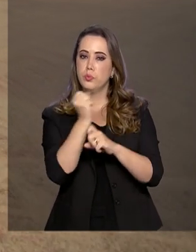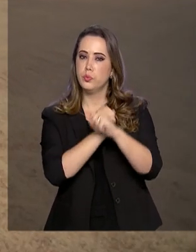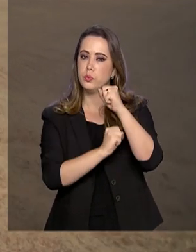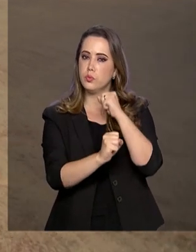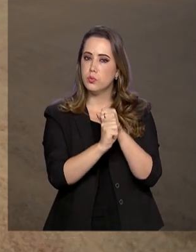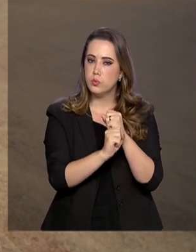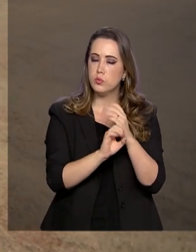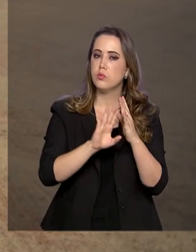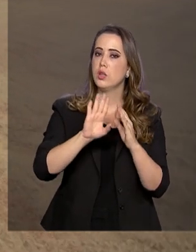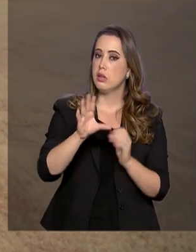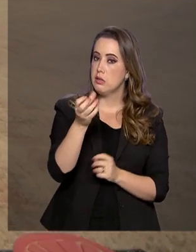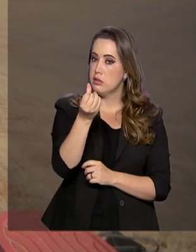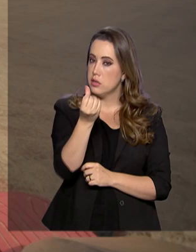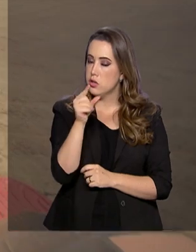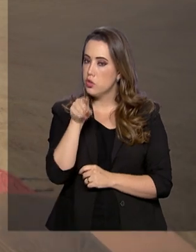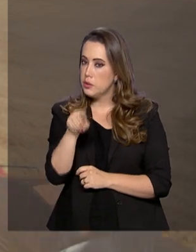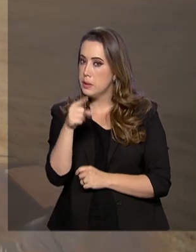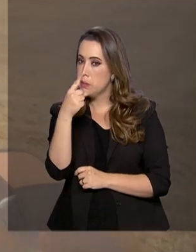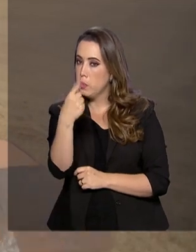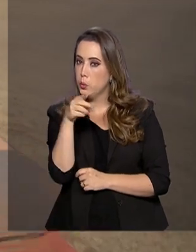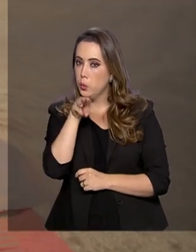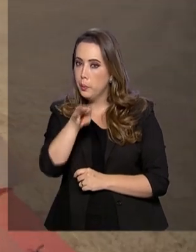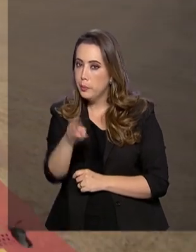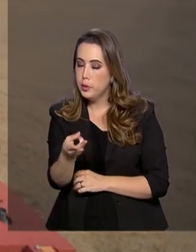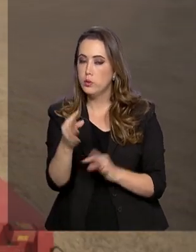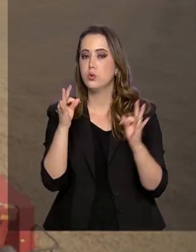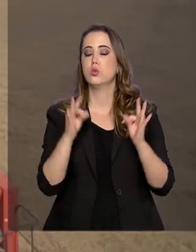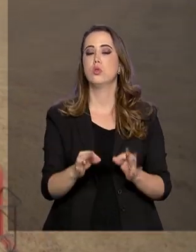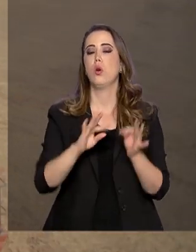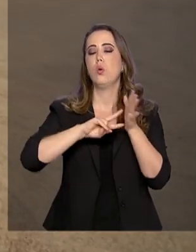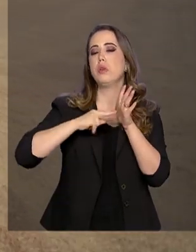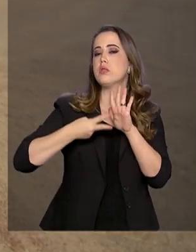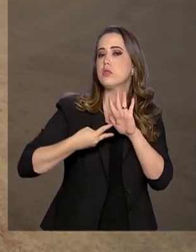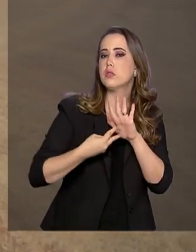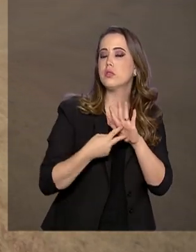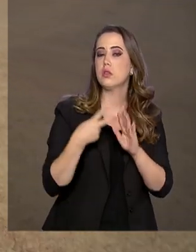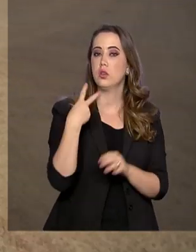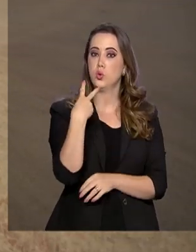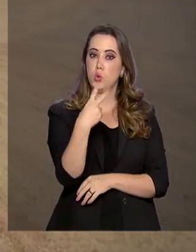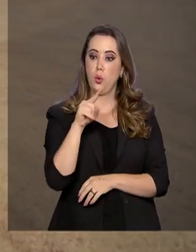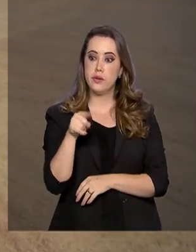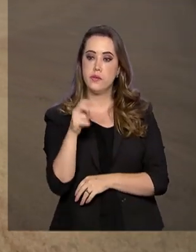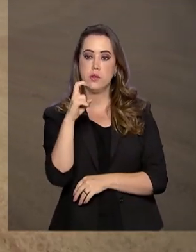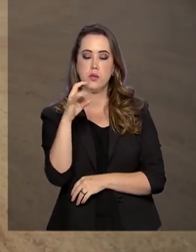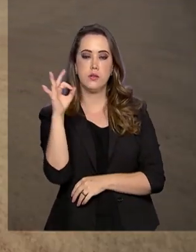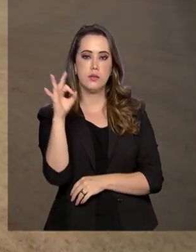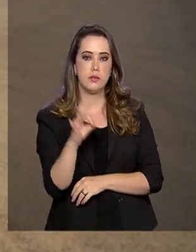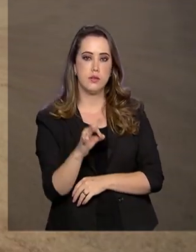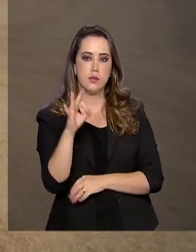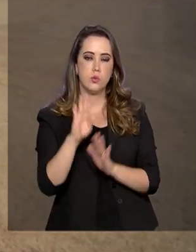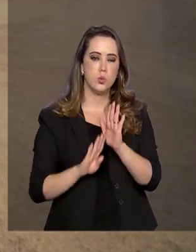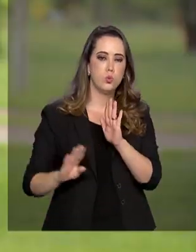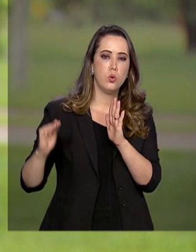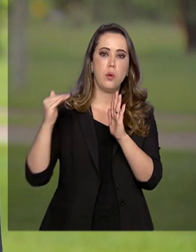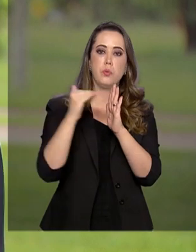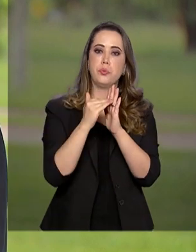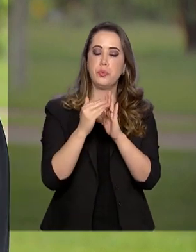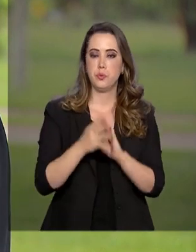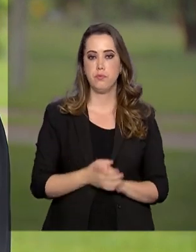é de 6,1 milhões de toneladas, o que representa 2,5% a mais.